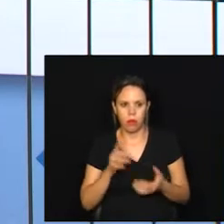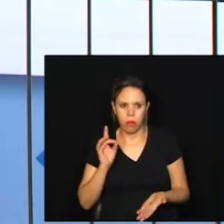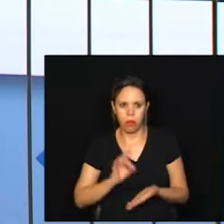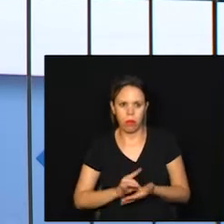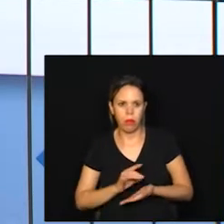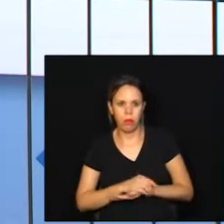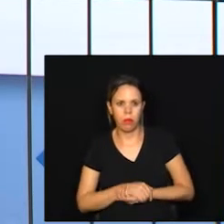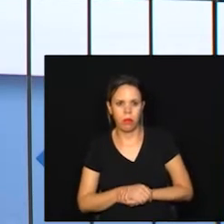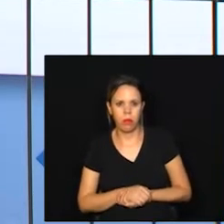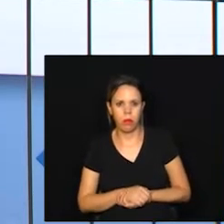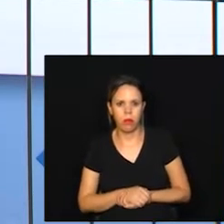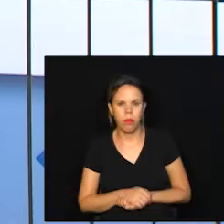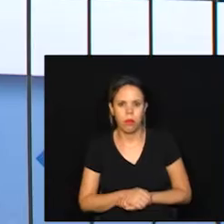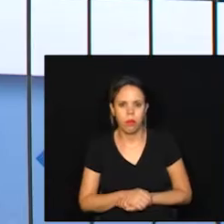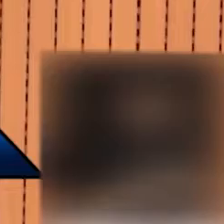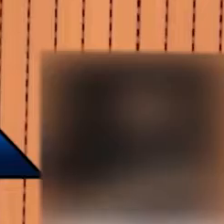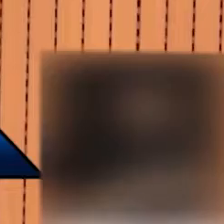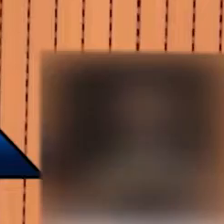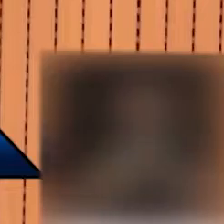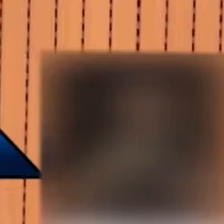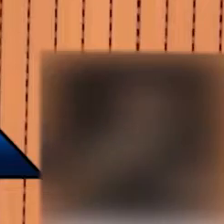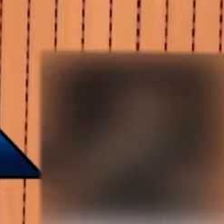confirmado.